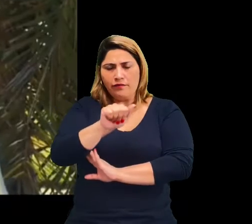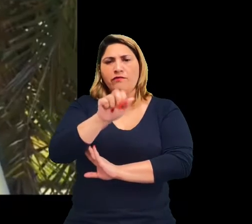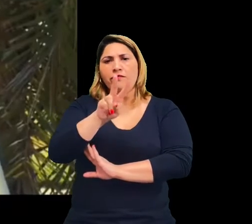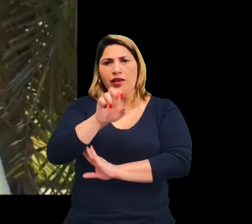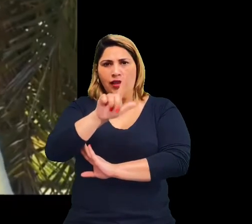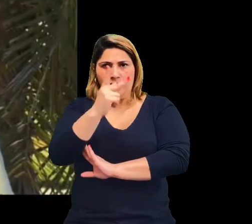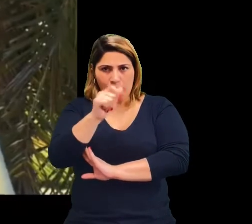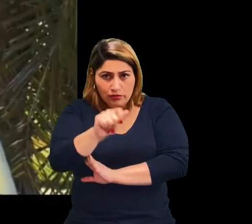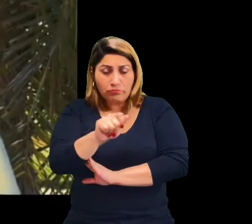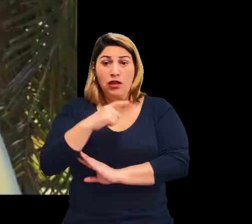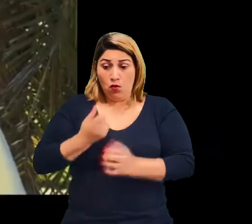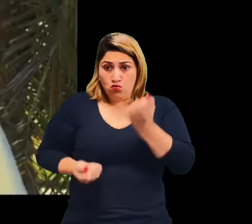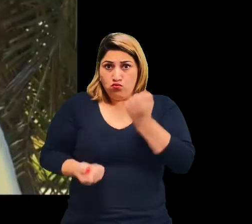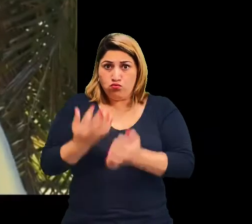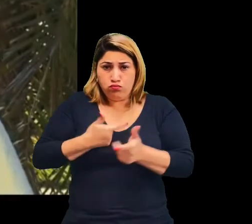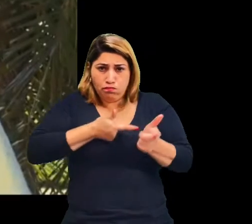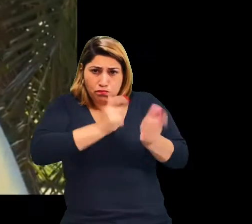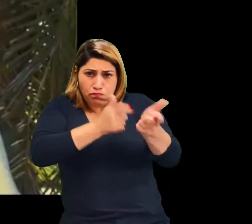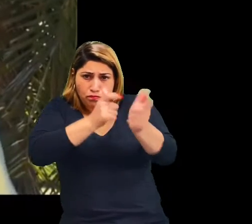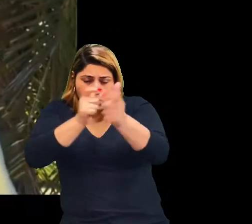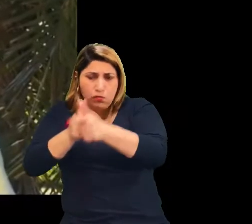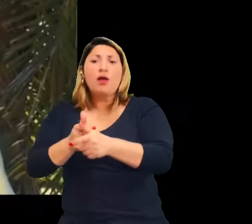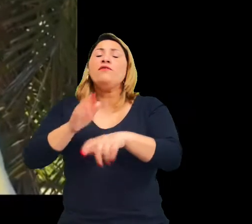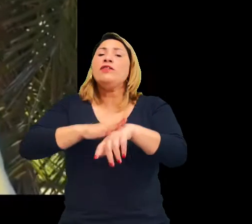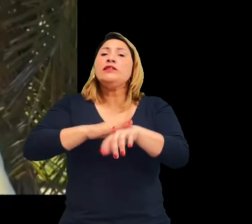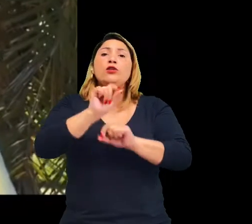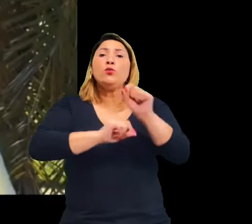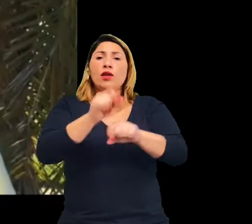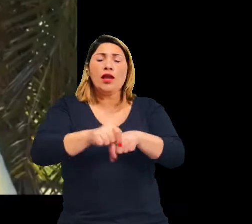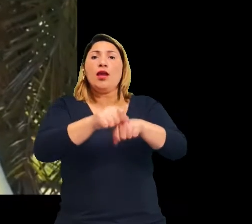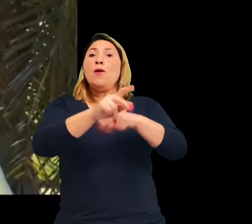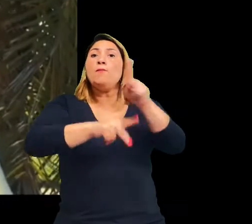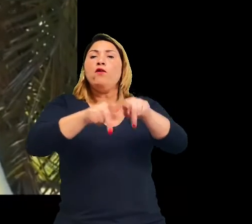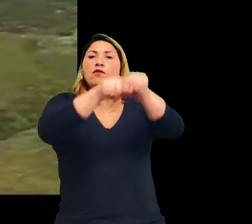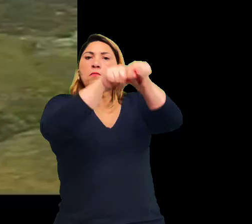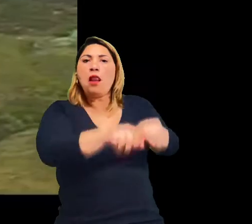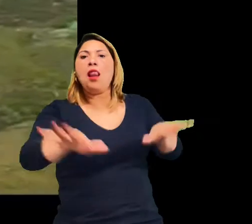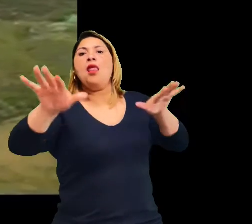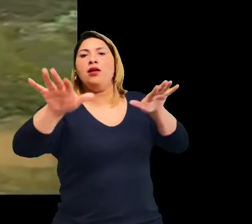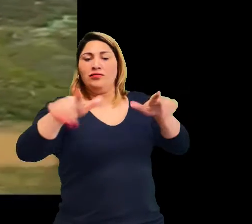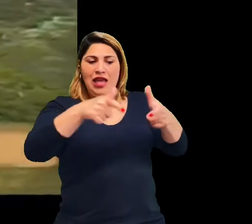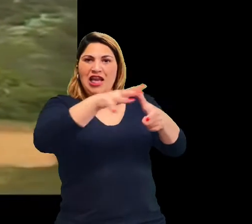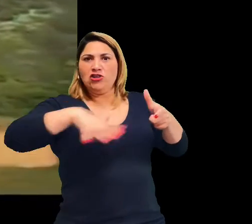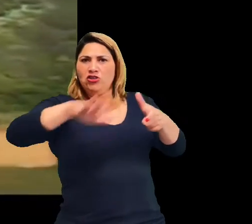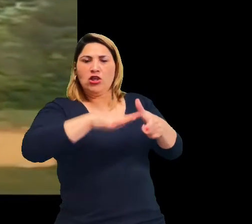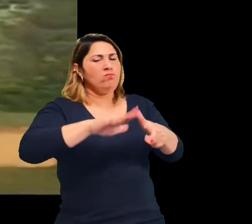diáspora no sentido de afastar e, digamos, espalhar o povo pataxó daquela região.